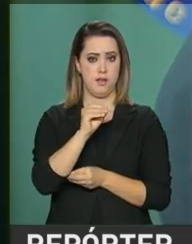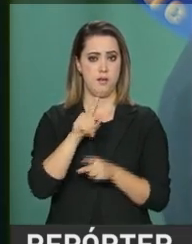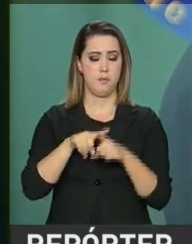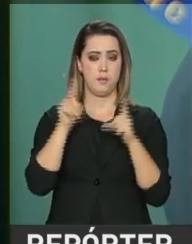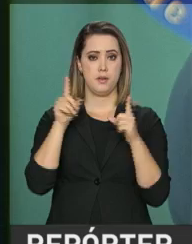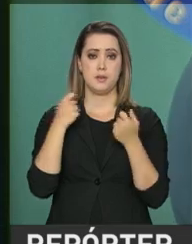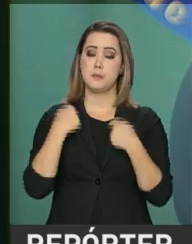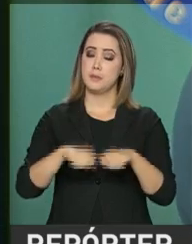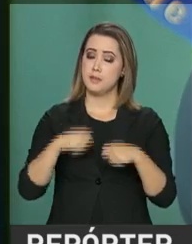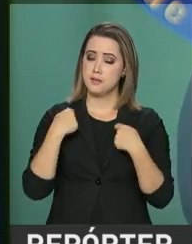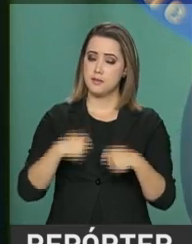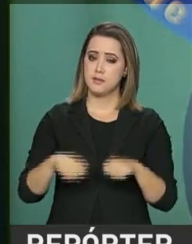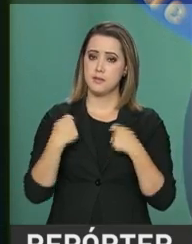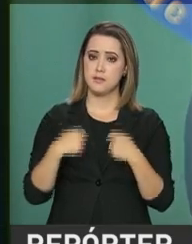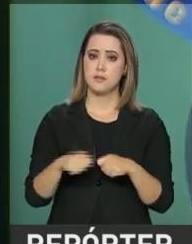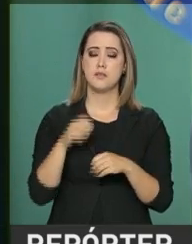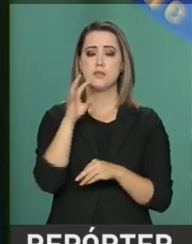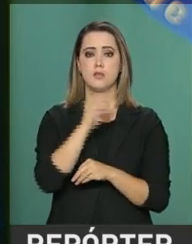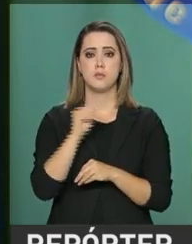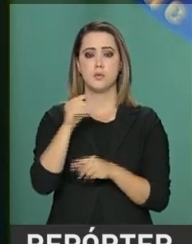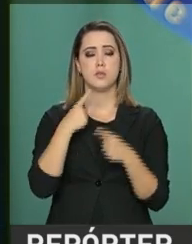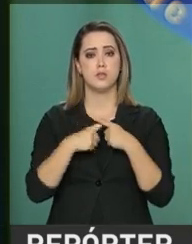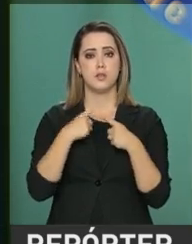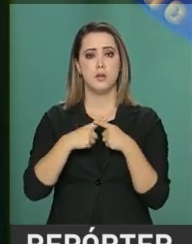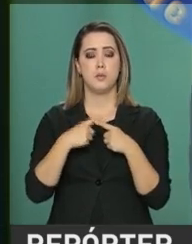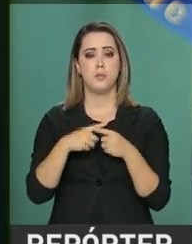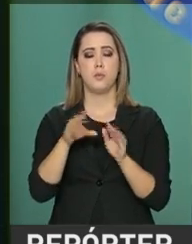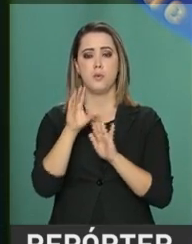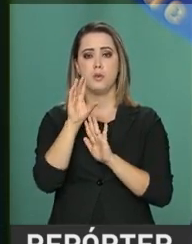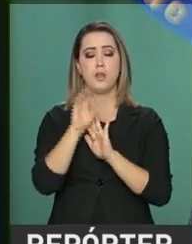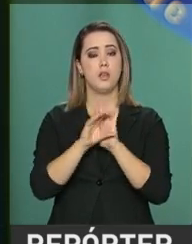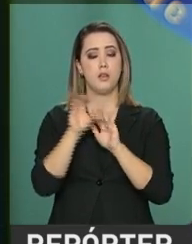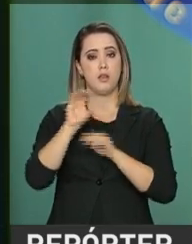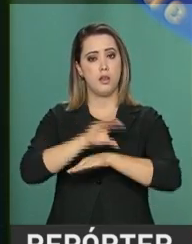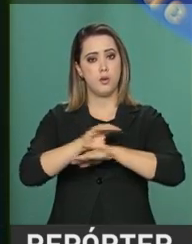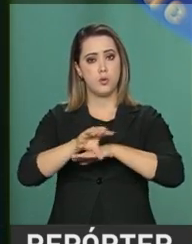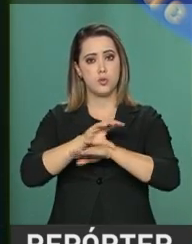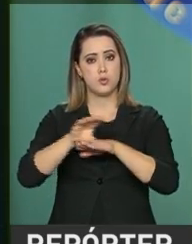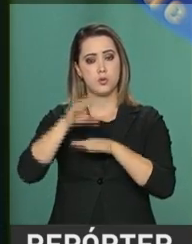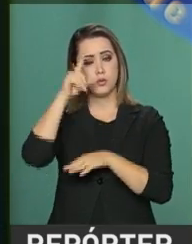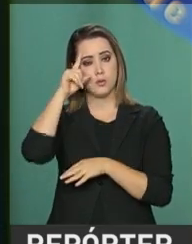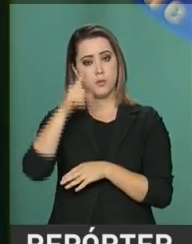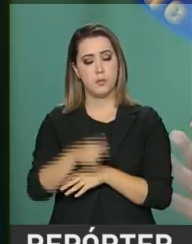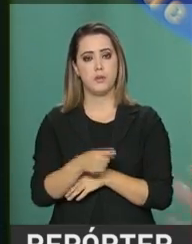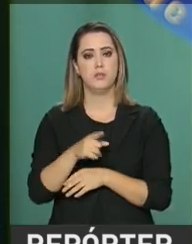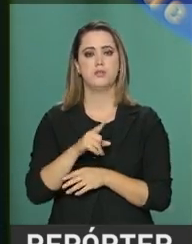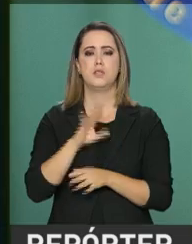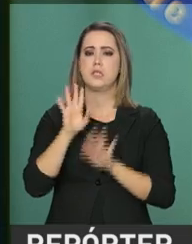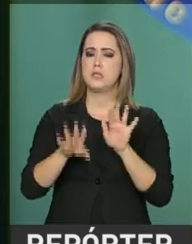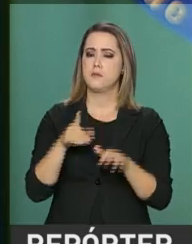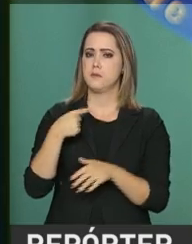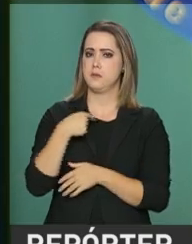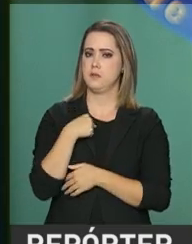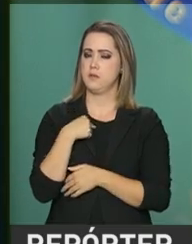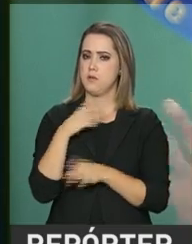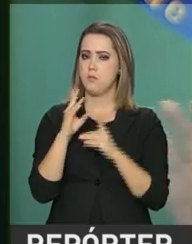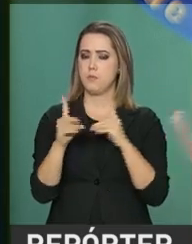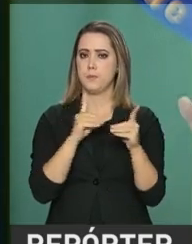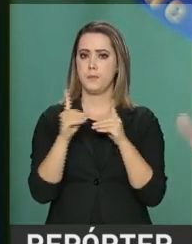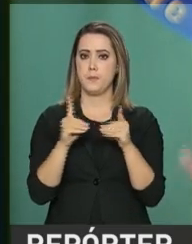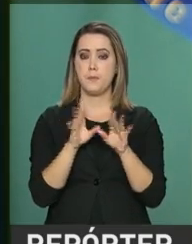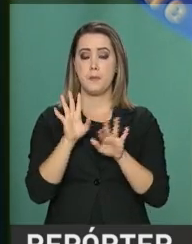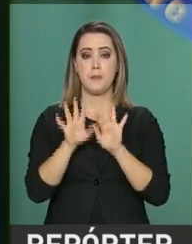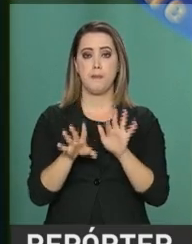é que a Constituição Federal assim o determina. É interessante que muitas e muitas vezes, eu nas discussões desse tema, muitas vezes